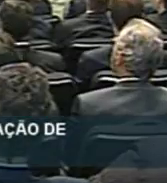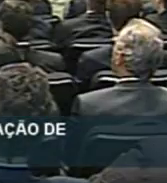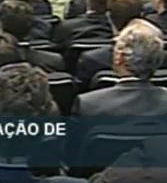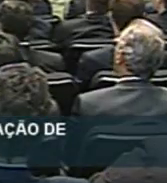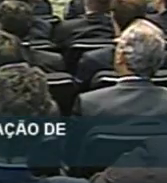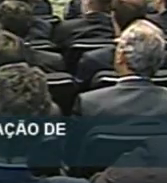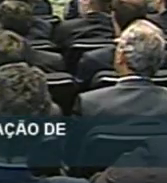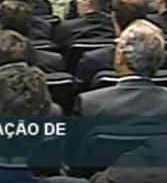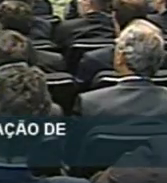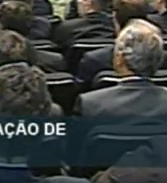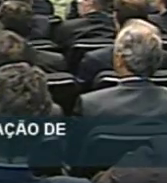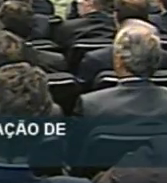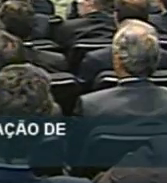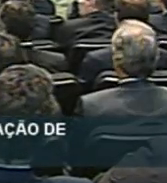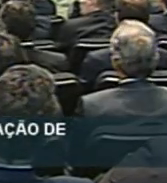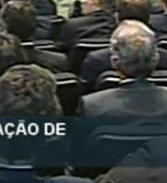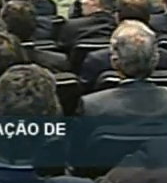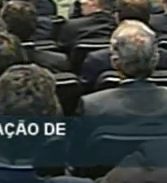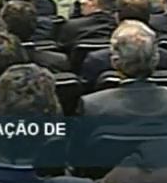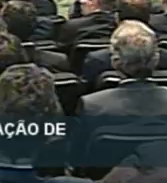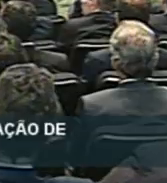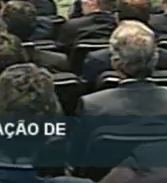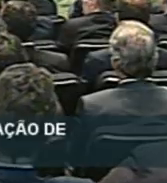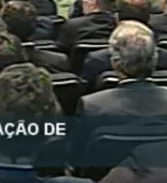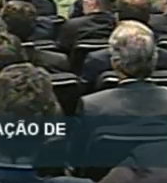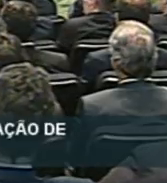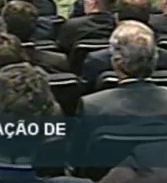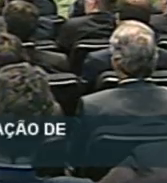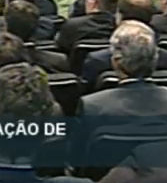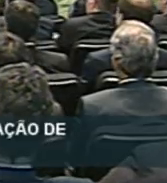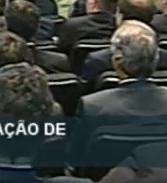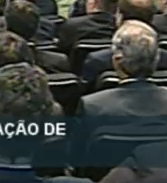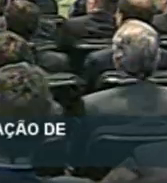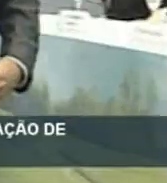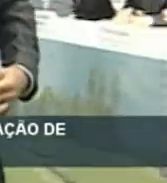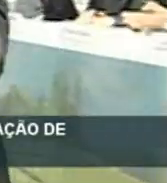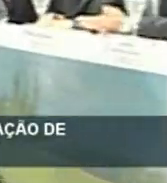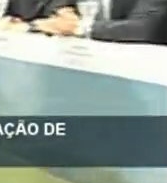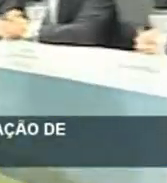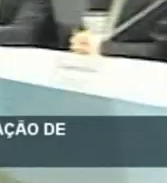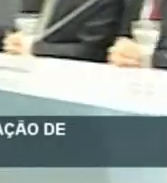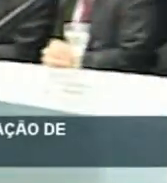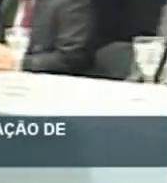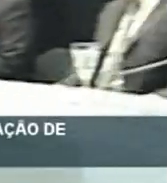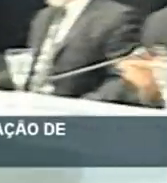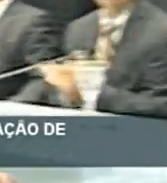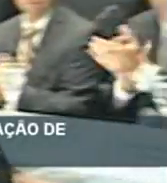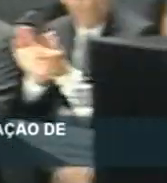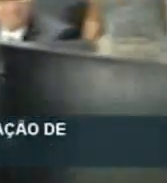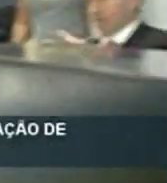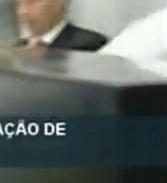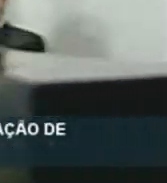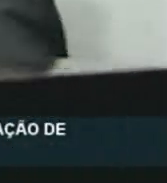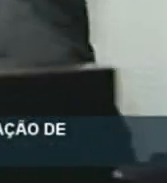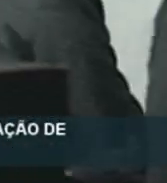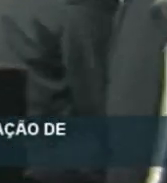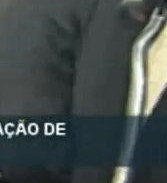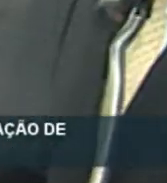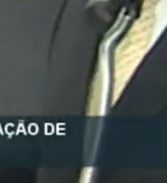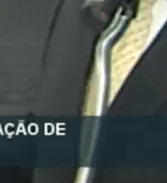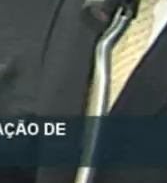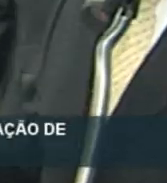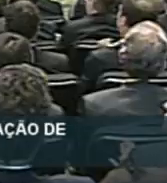E o vice-presidente de Tecnologia, senhor Geraldo Afonso Dezena da Silva.